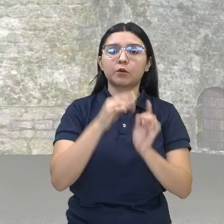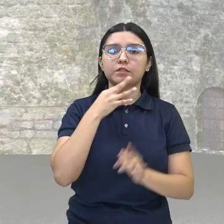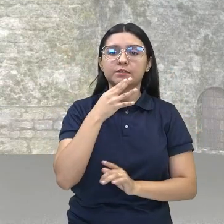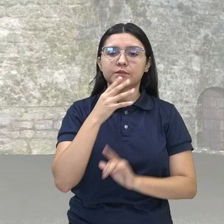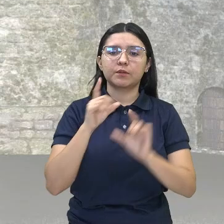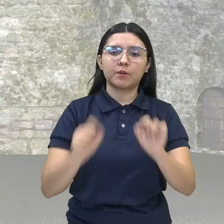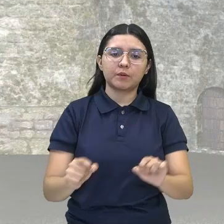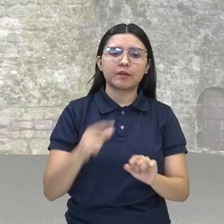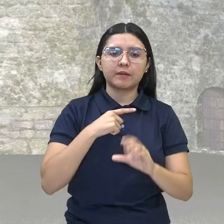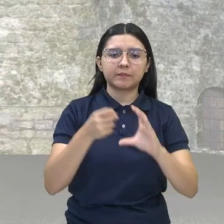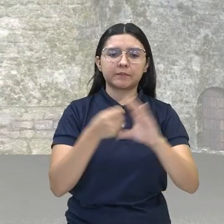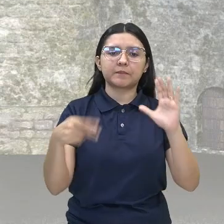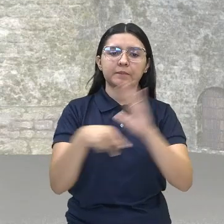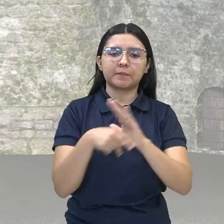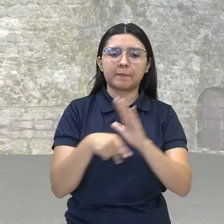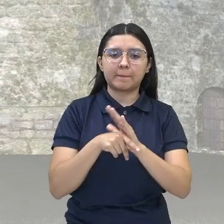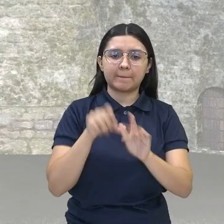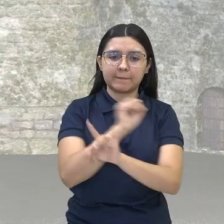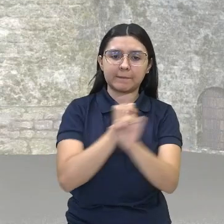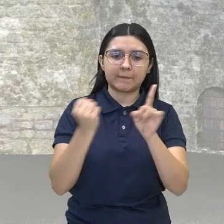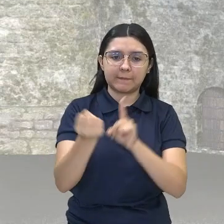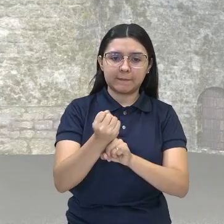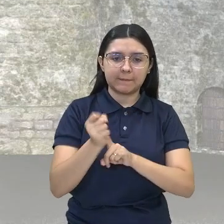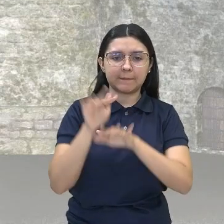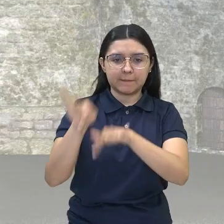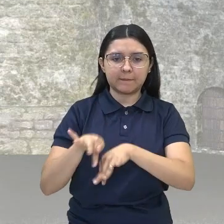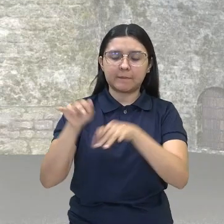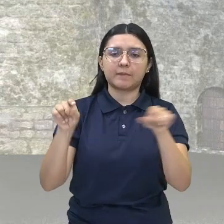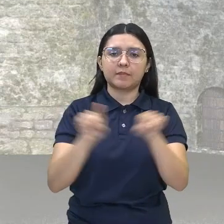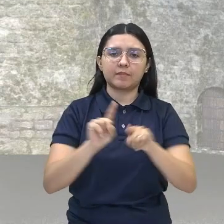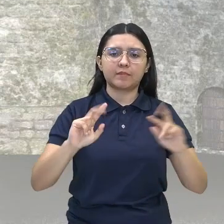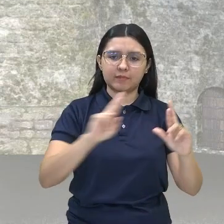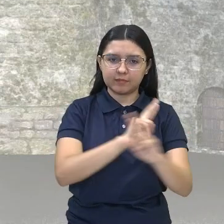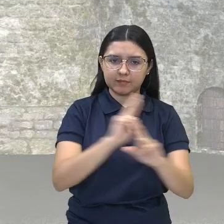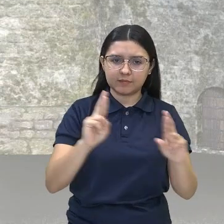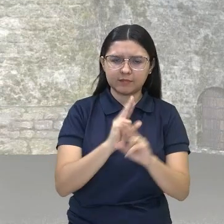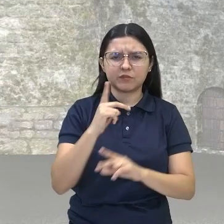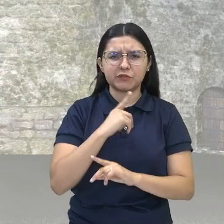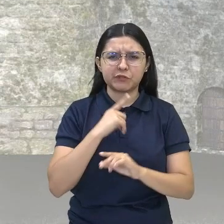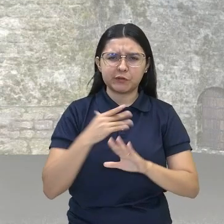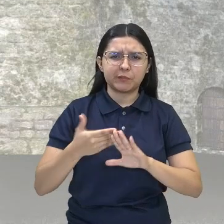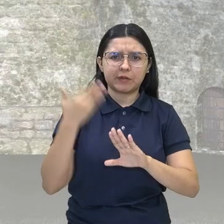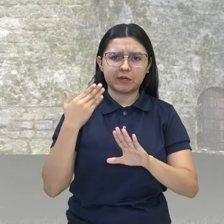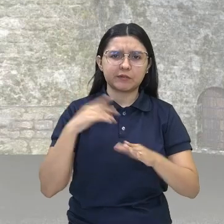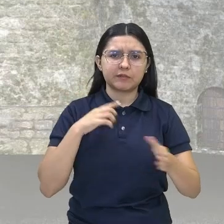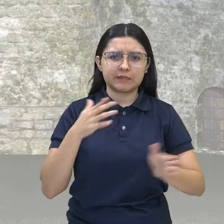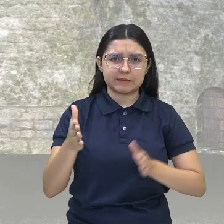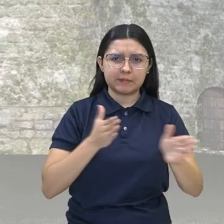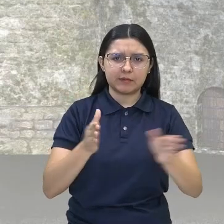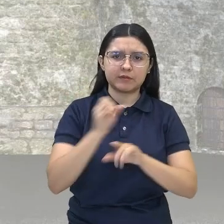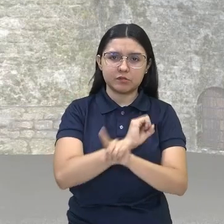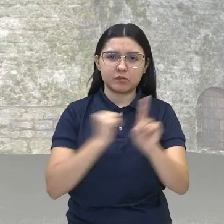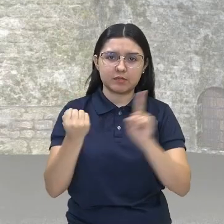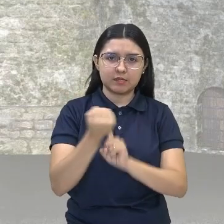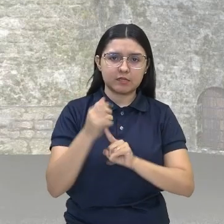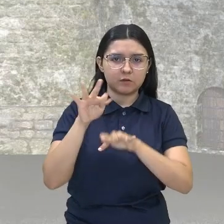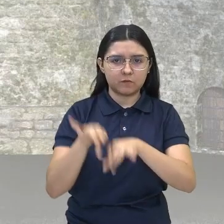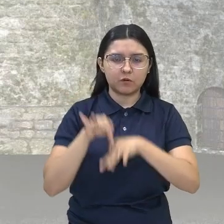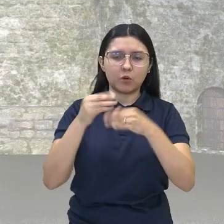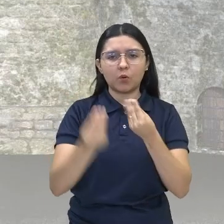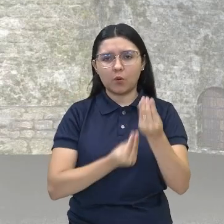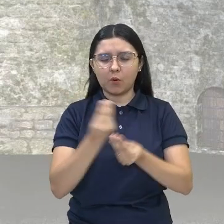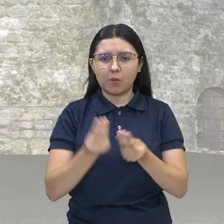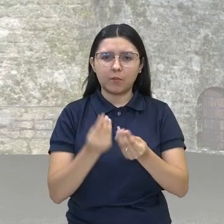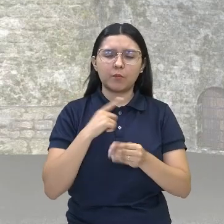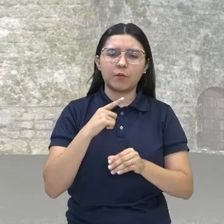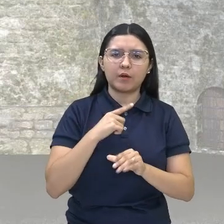pouquinho da sociedade feudal e de todas as relações existentes nessa sociedade, como era